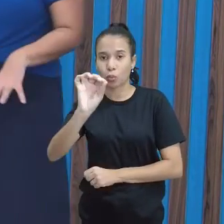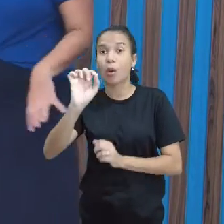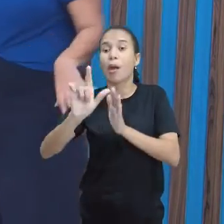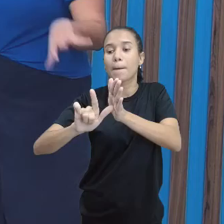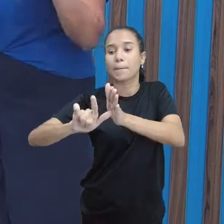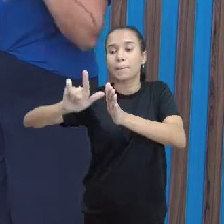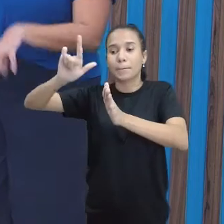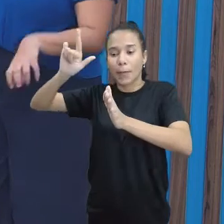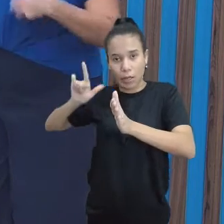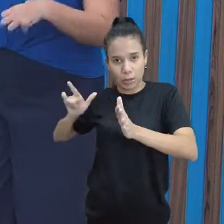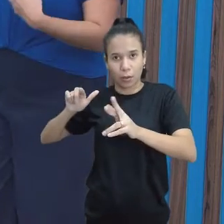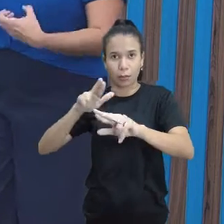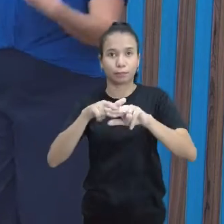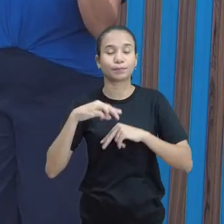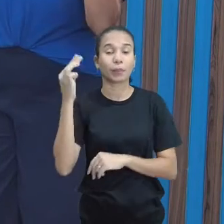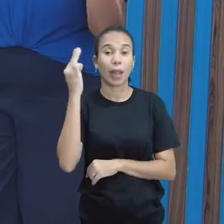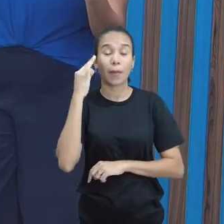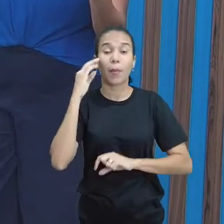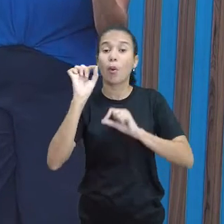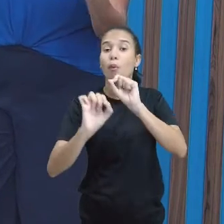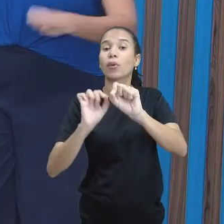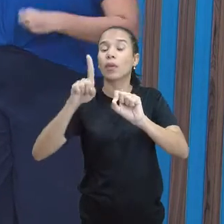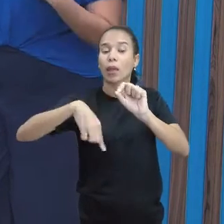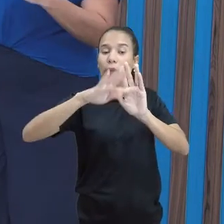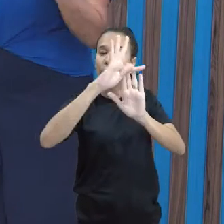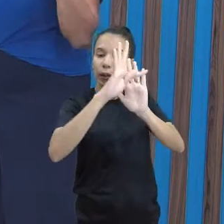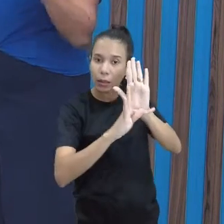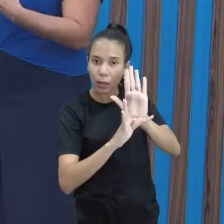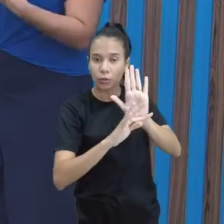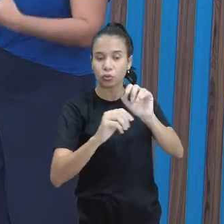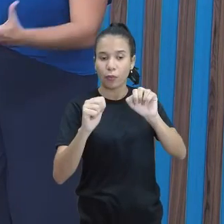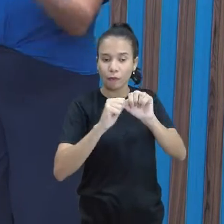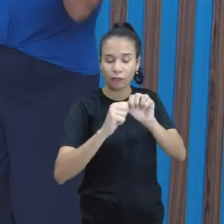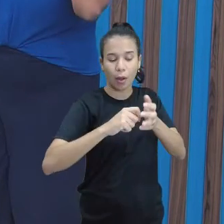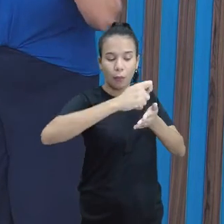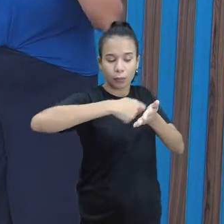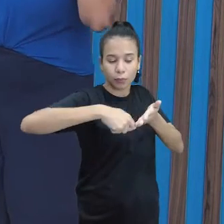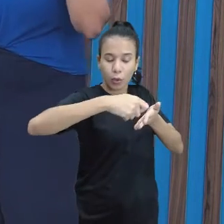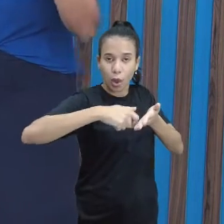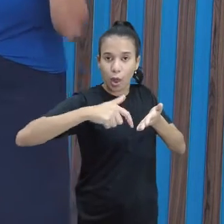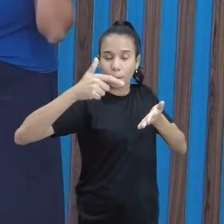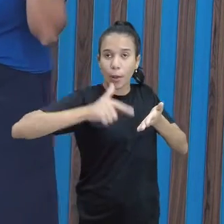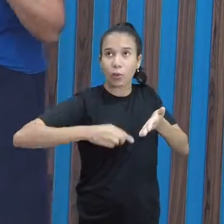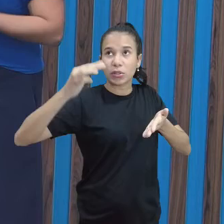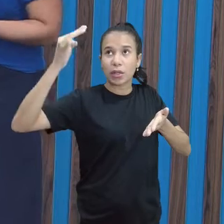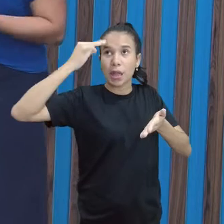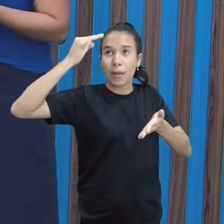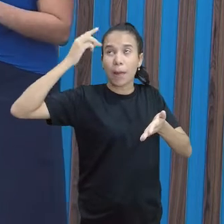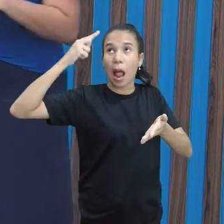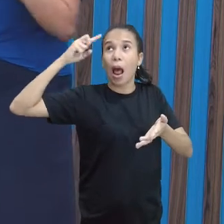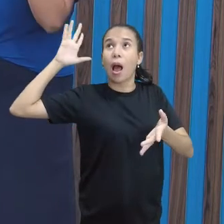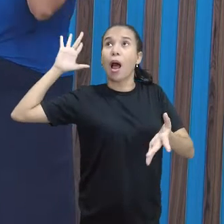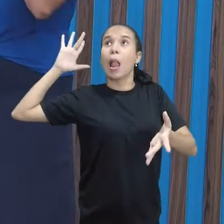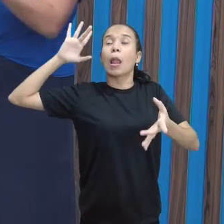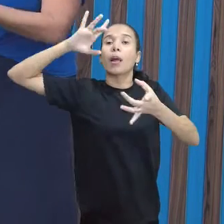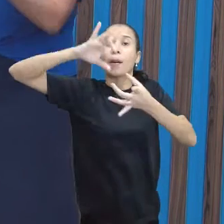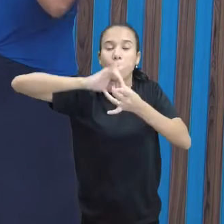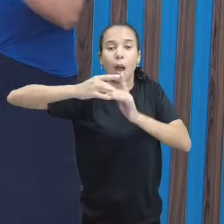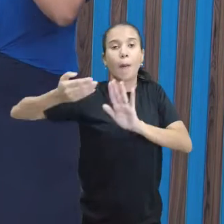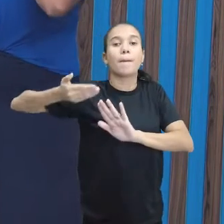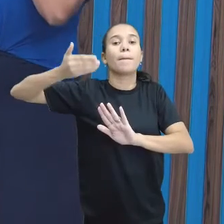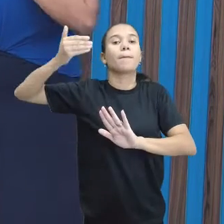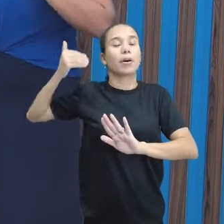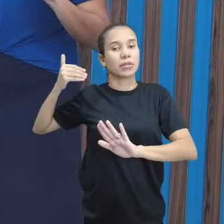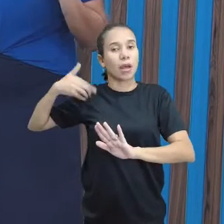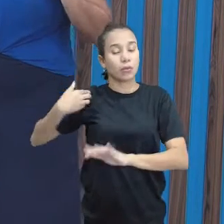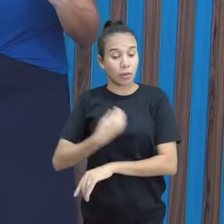aí, ó, as memórias são o quê? São textos produzidos para rememorar o passado, vivido